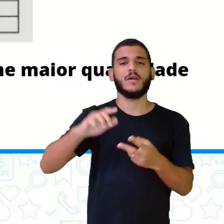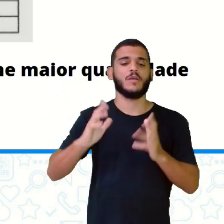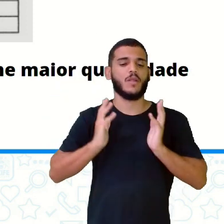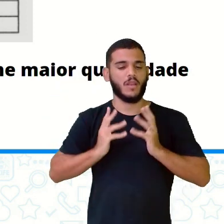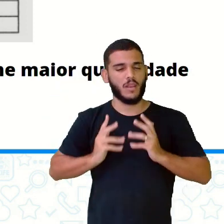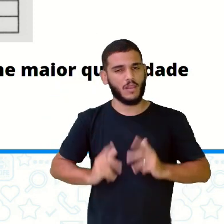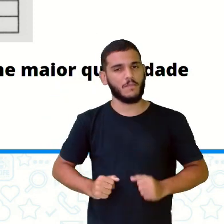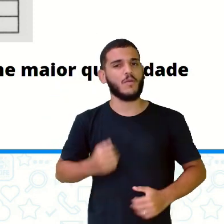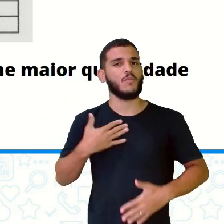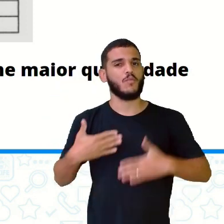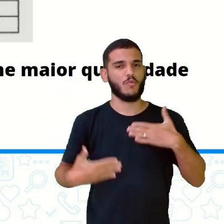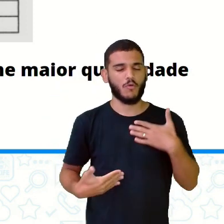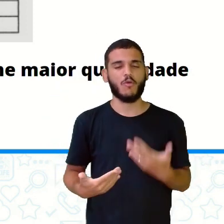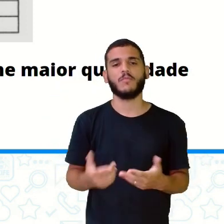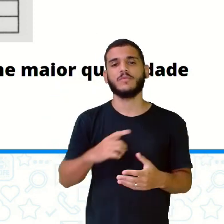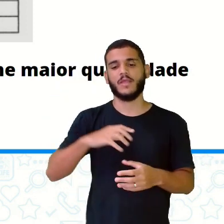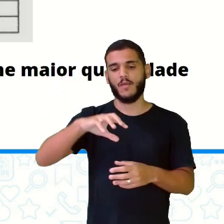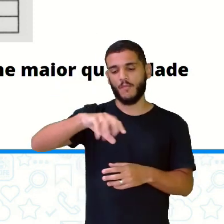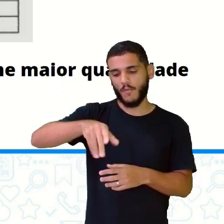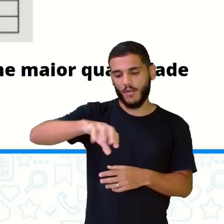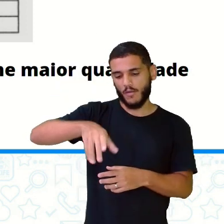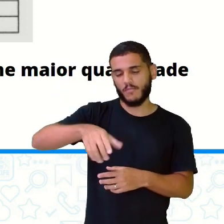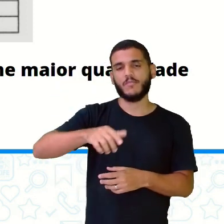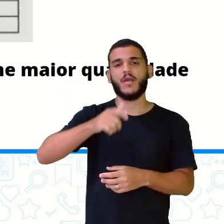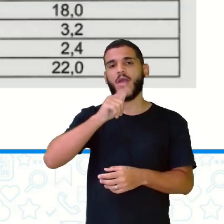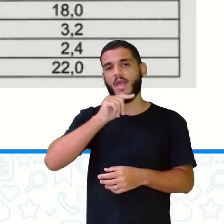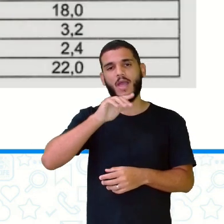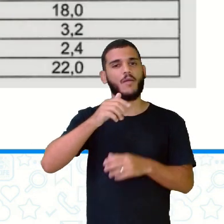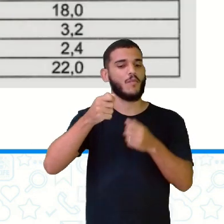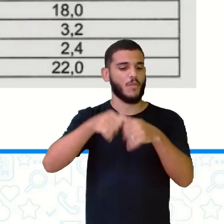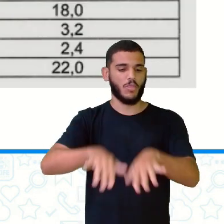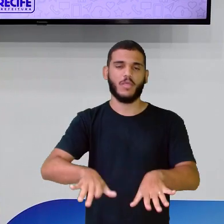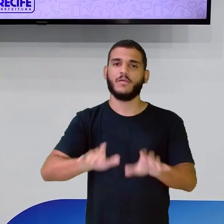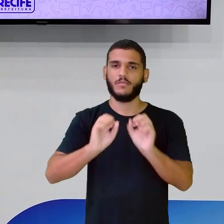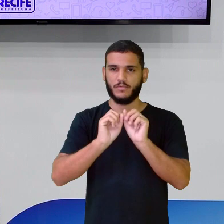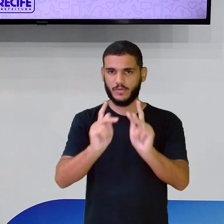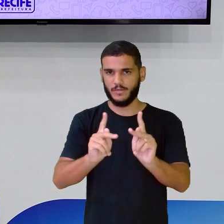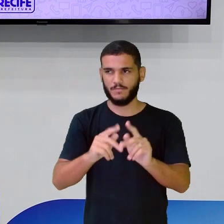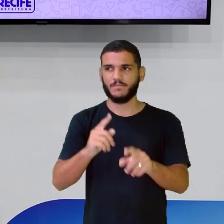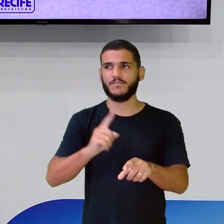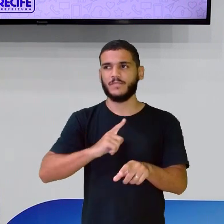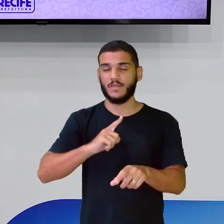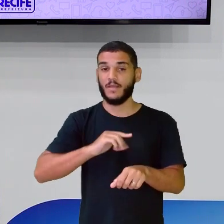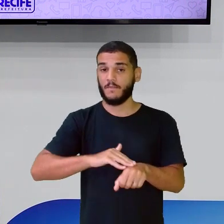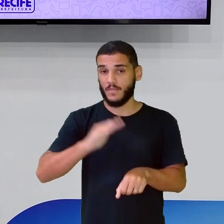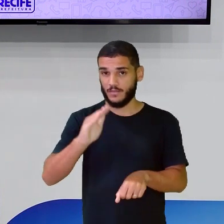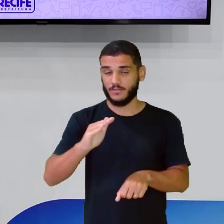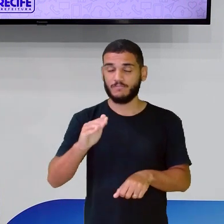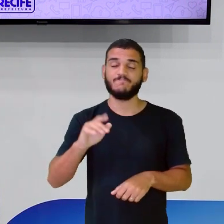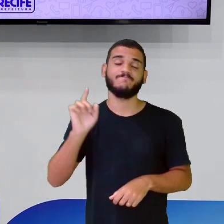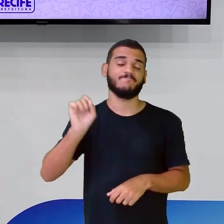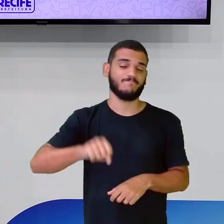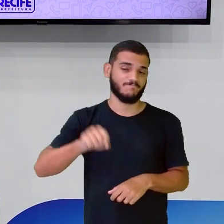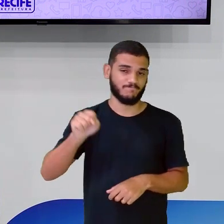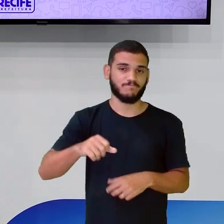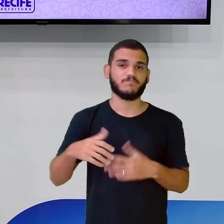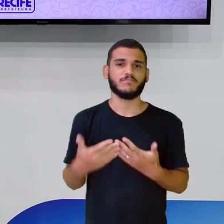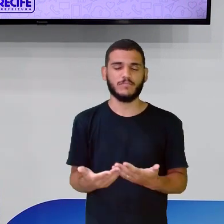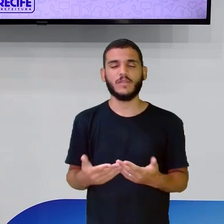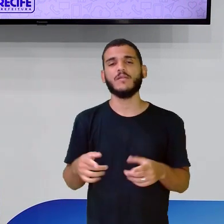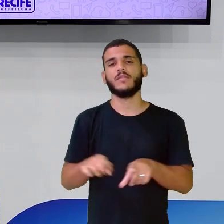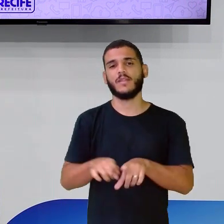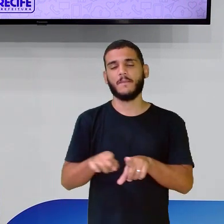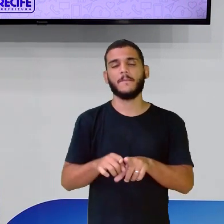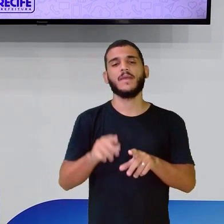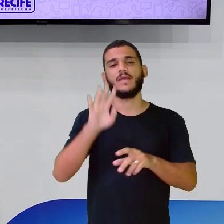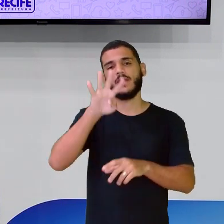ensaboar, fecha a torneirinha para não desperdiçar água. Beleza? Tem mais, professora? Tem mais. De acordo com a